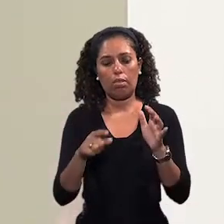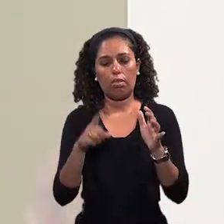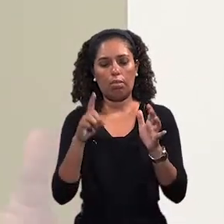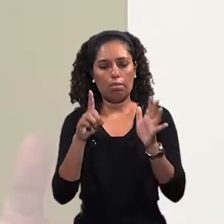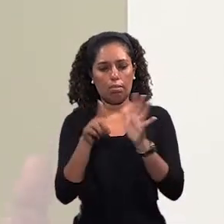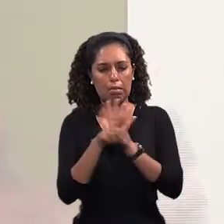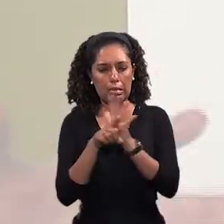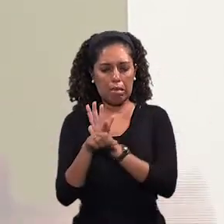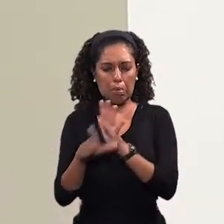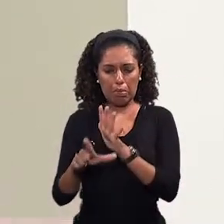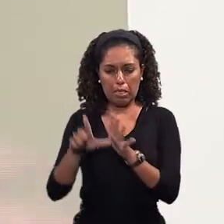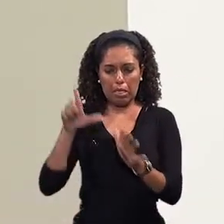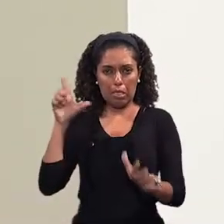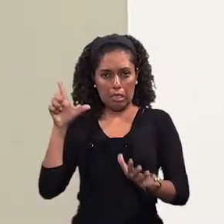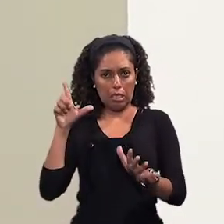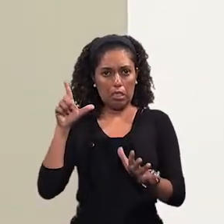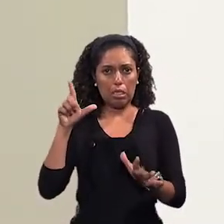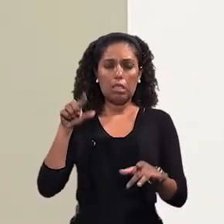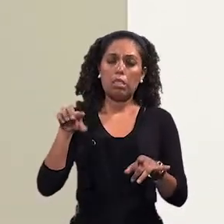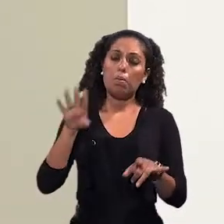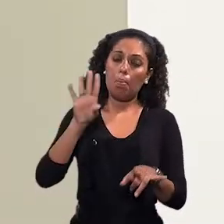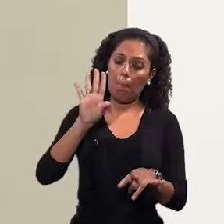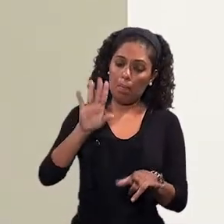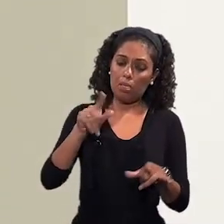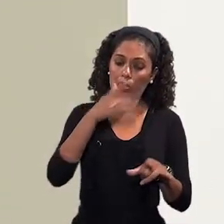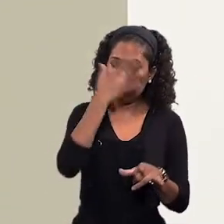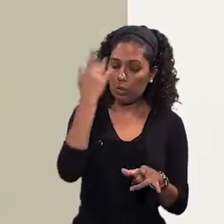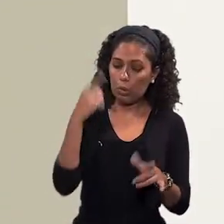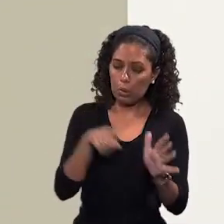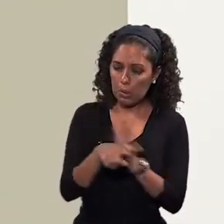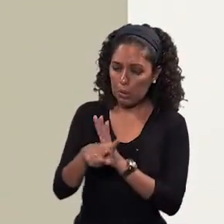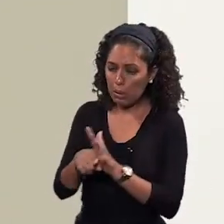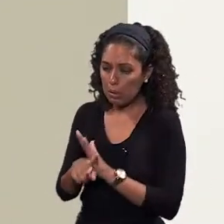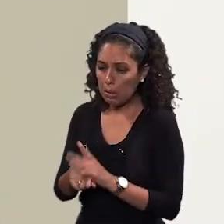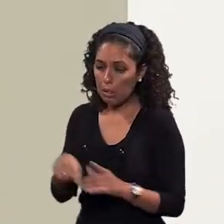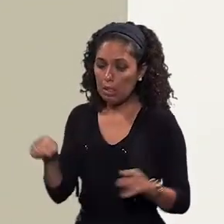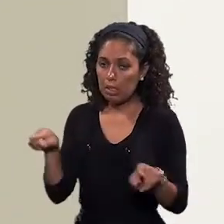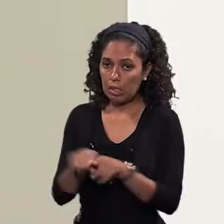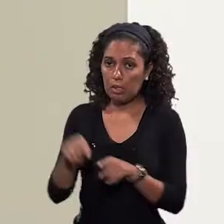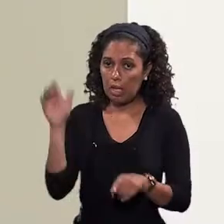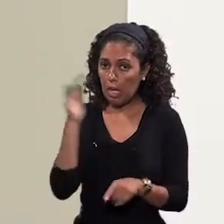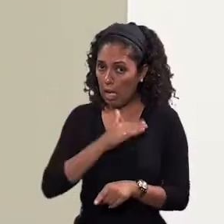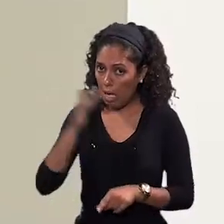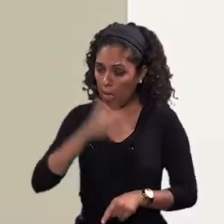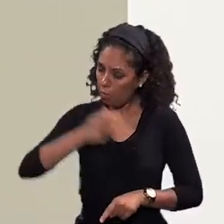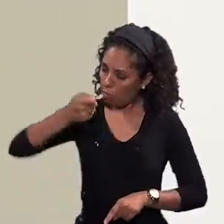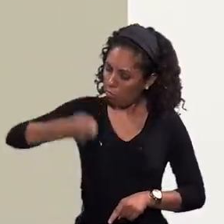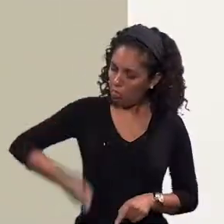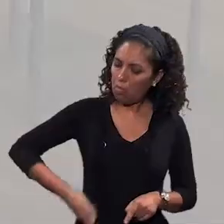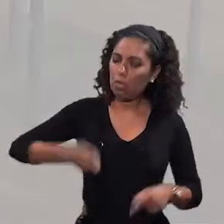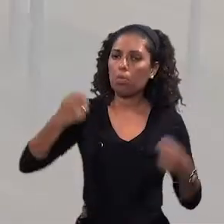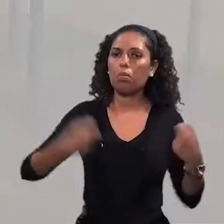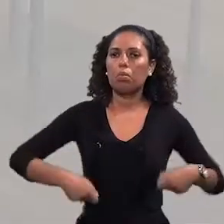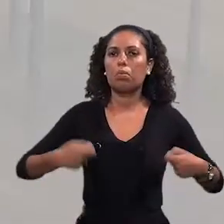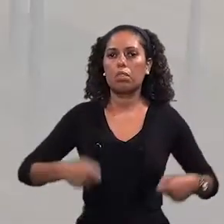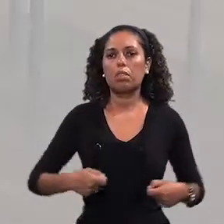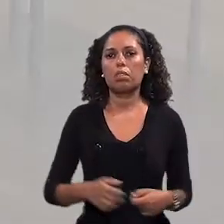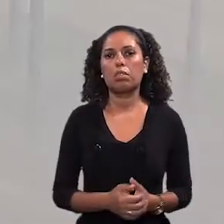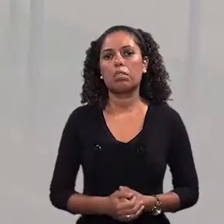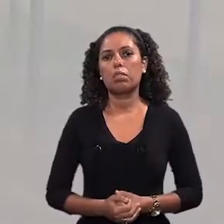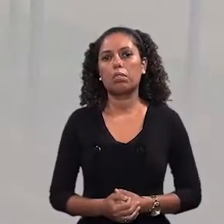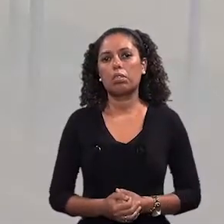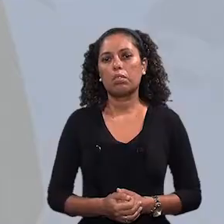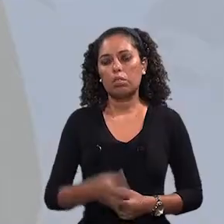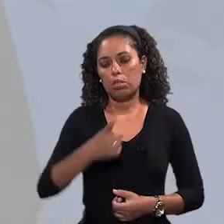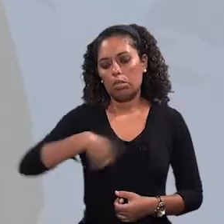das instituições, como quem está fiscalizando também ser mais rápido nesse processo, ser mais eficiente e ter realmente a celeridade que